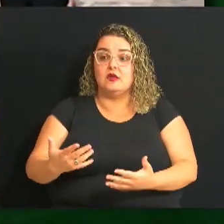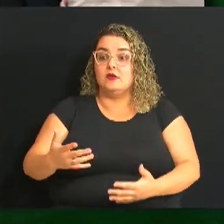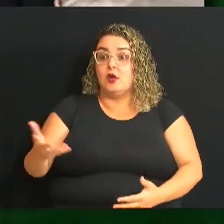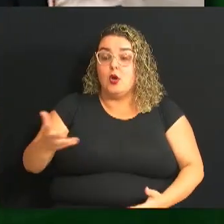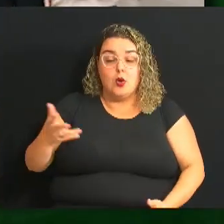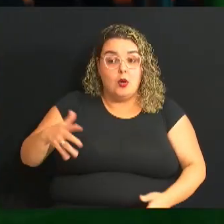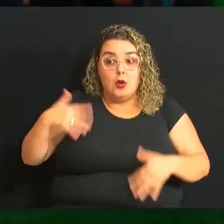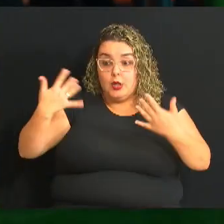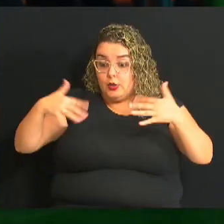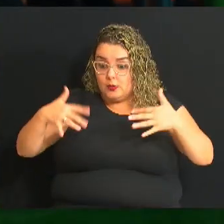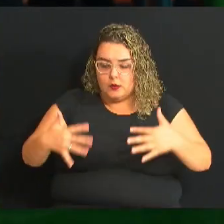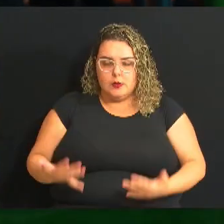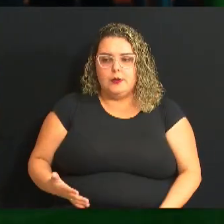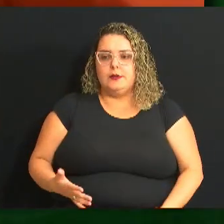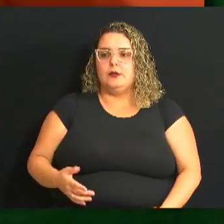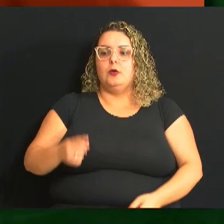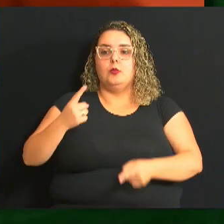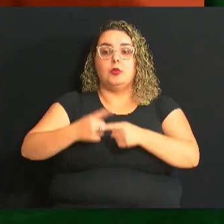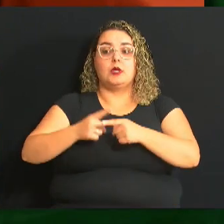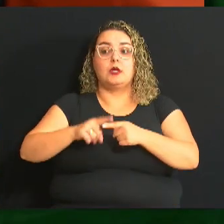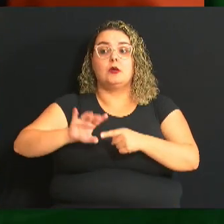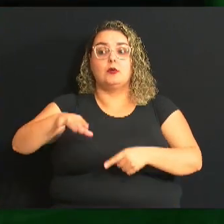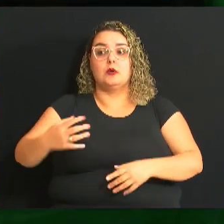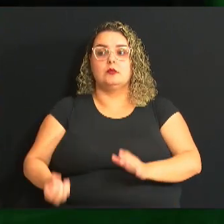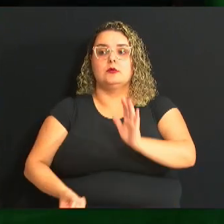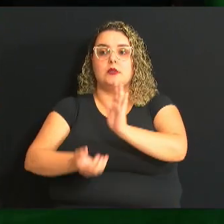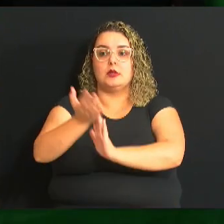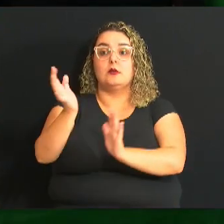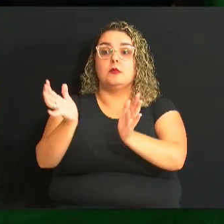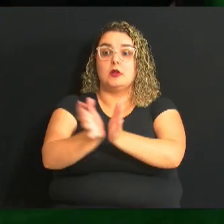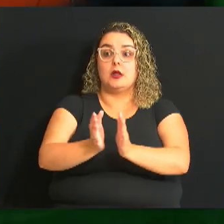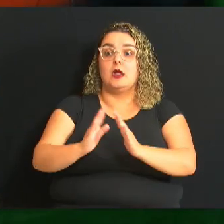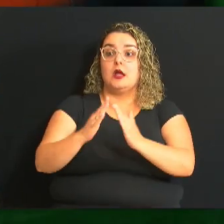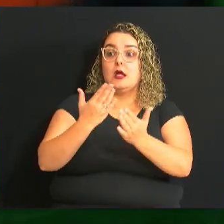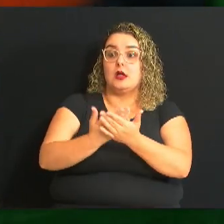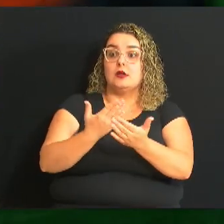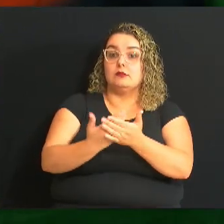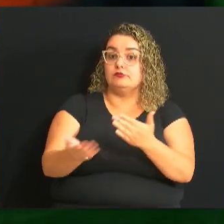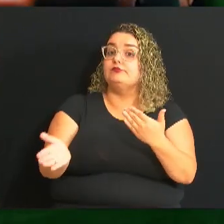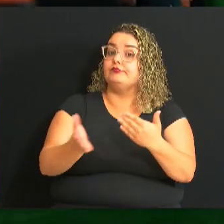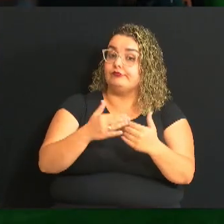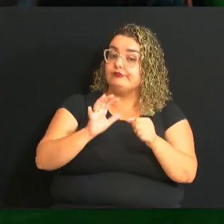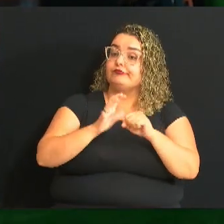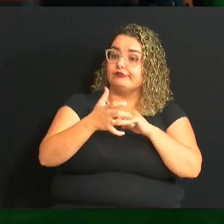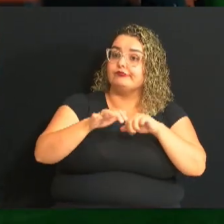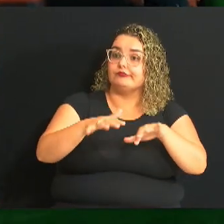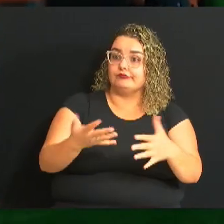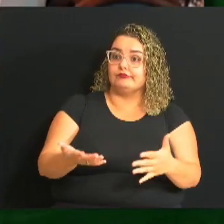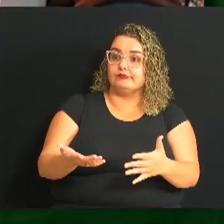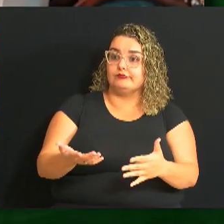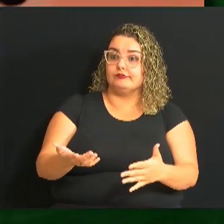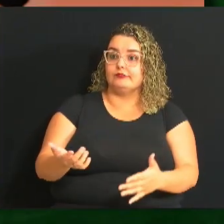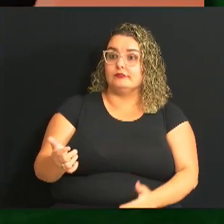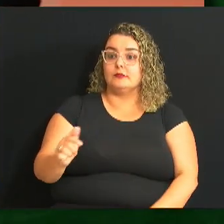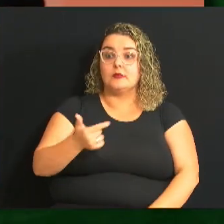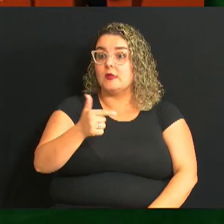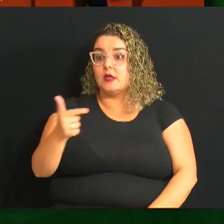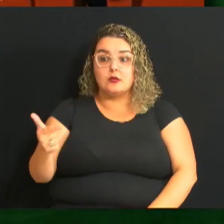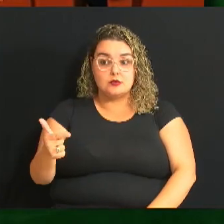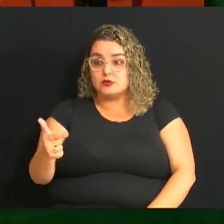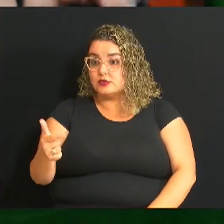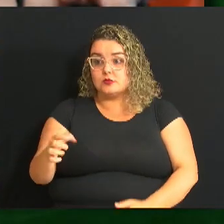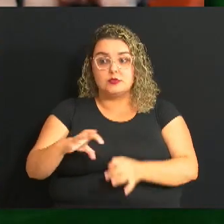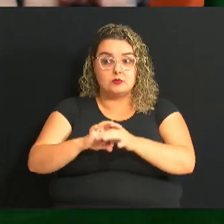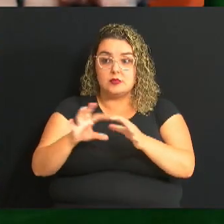verdade, porque assim que nós montamos a equipe, a escola ainda estava fechada na pandemia. Nós não tínhamos nem autorização de chegar na escola e